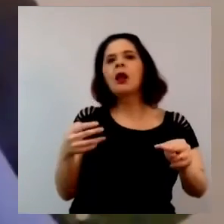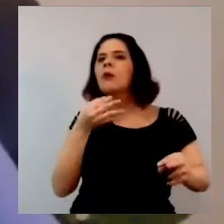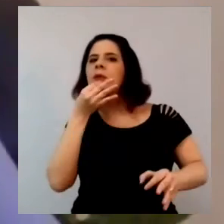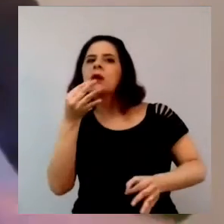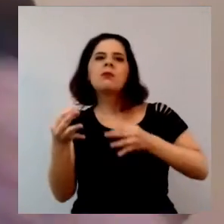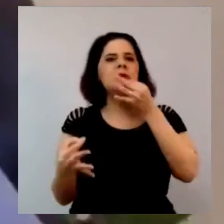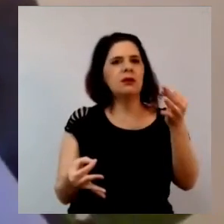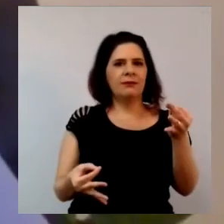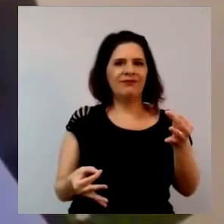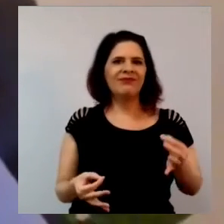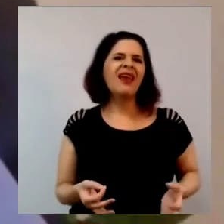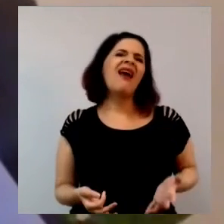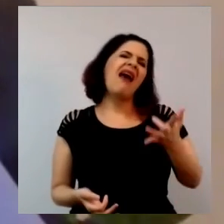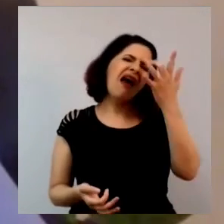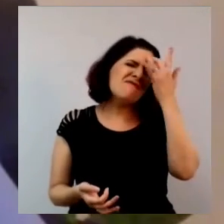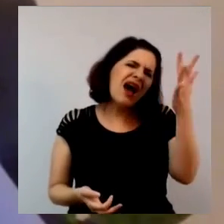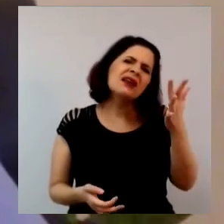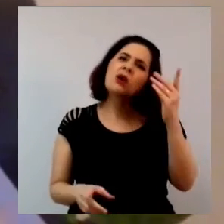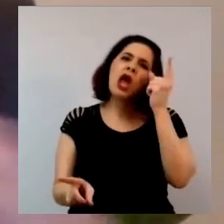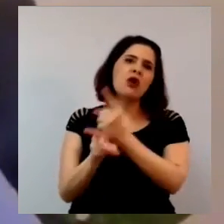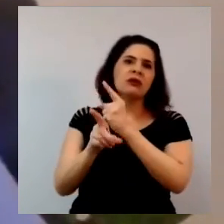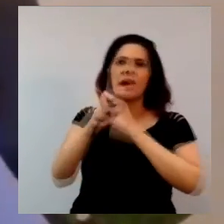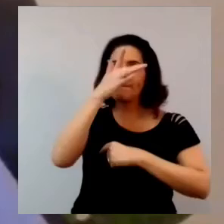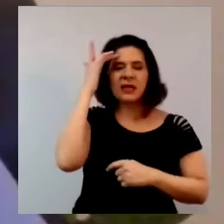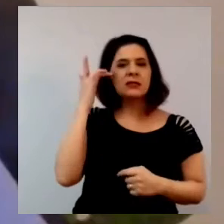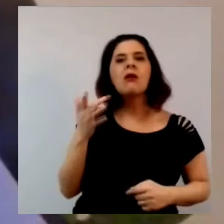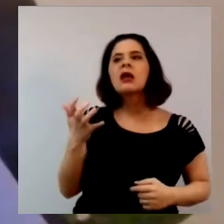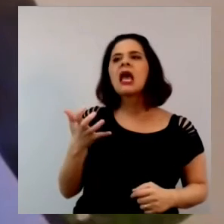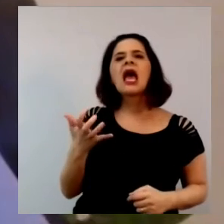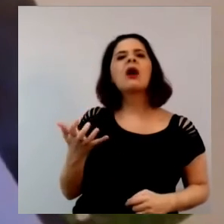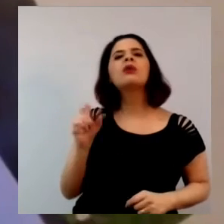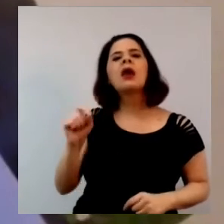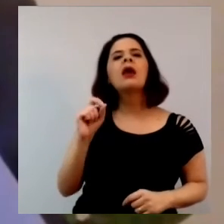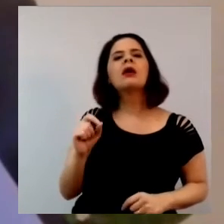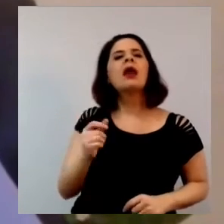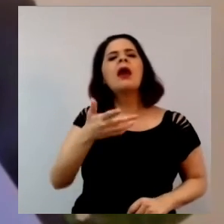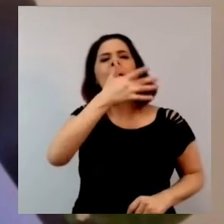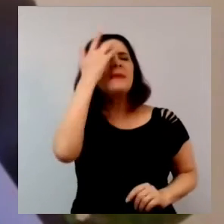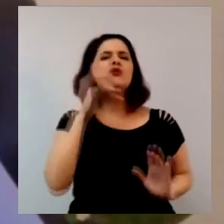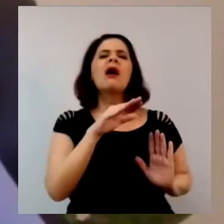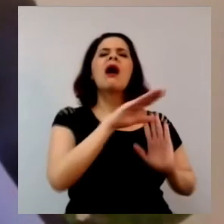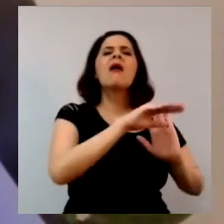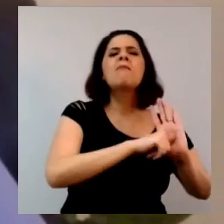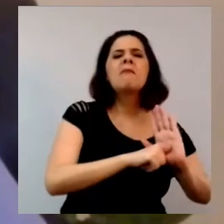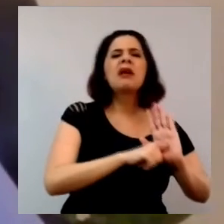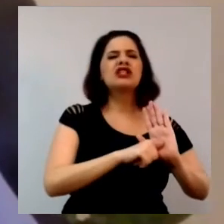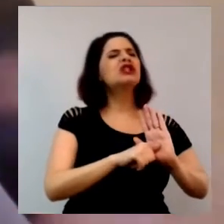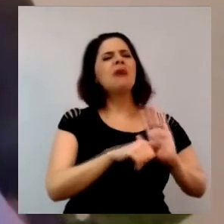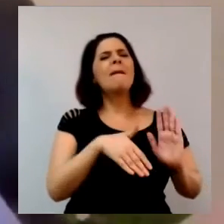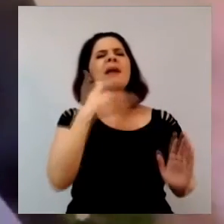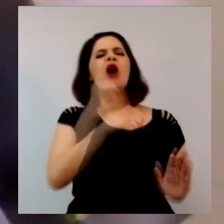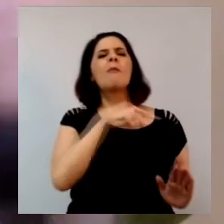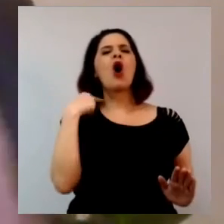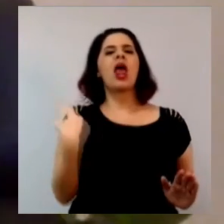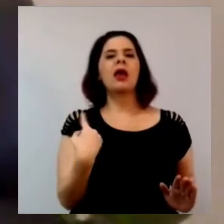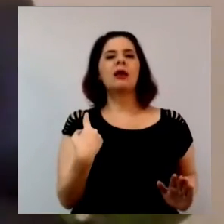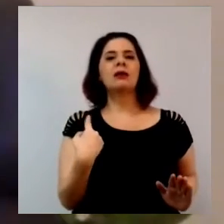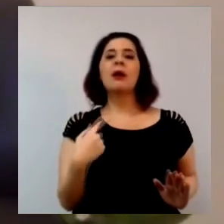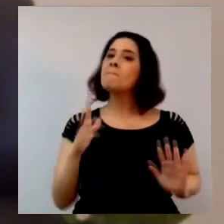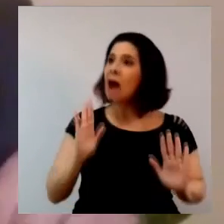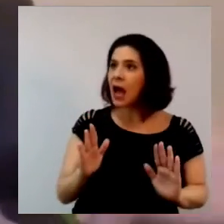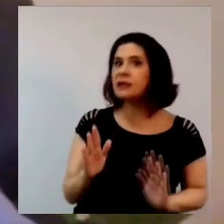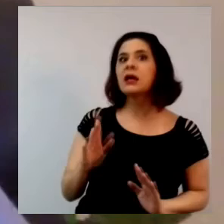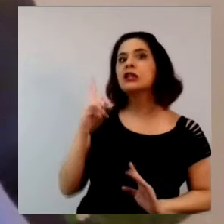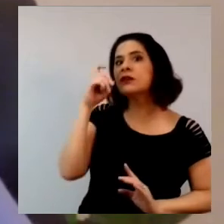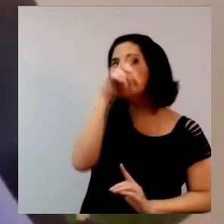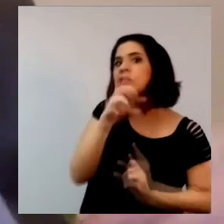bandido morto, é 1 minuto você achar esse cara e você fala isso aí é o outro lado. É muito mais difícil você achar alguém do Exército que explique qual é a lógica do